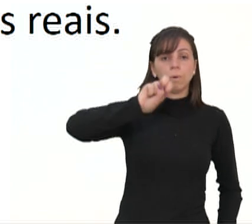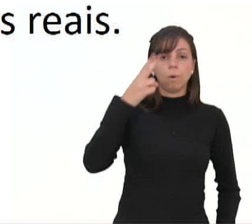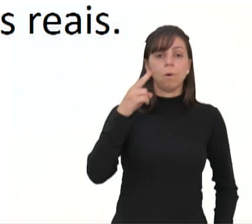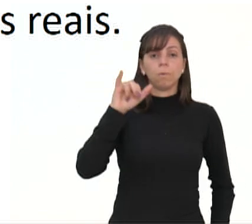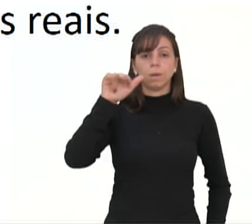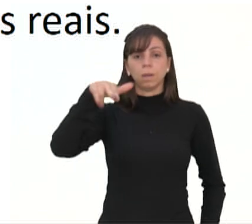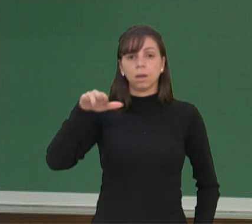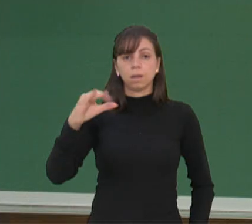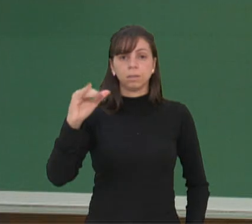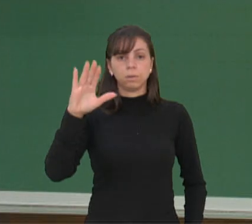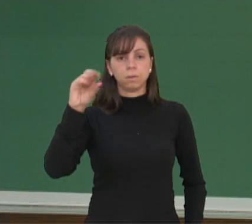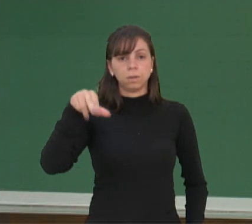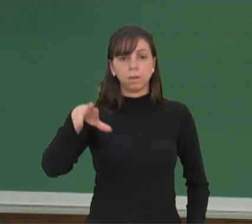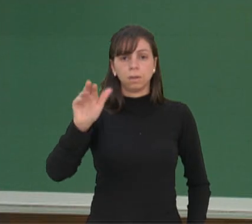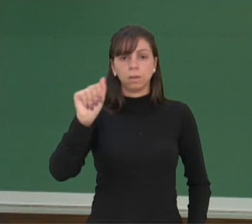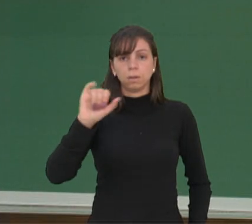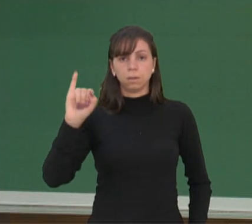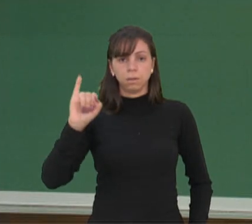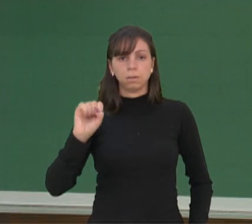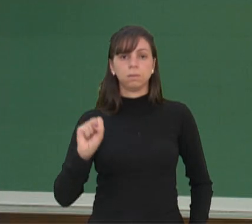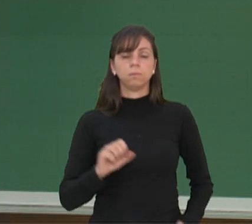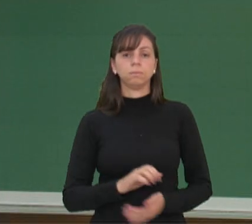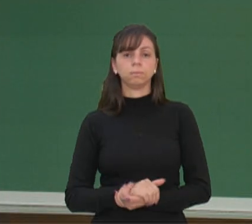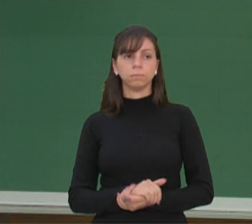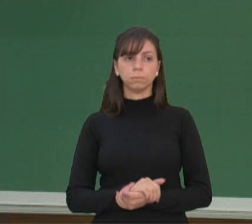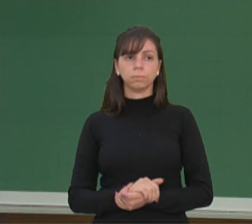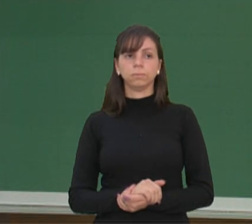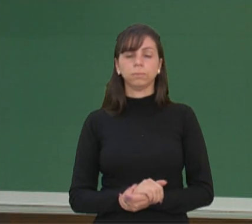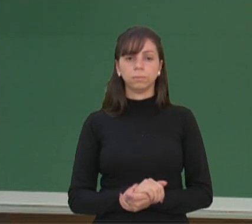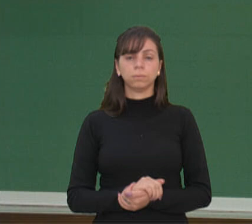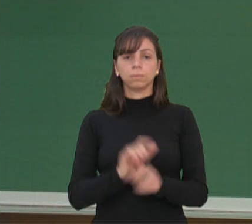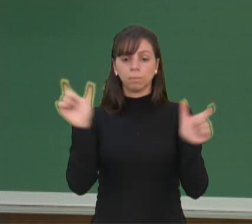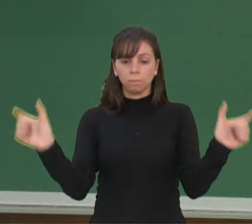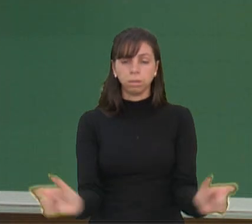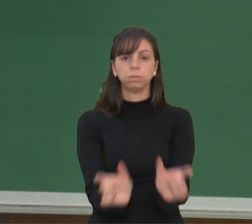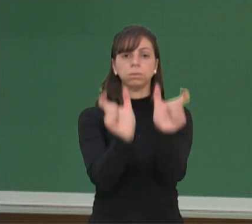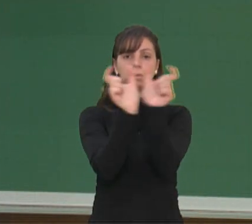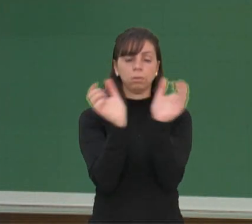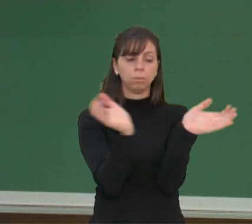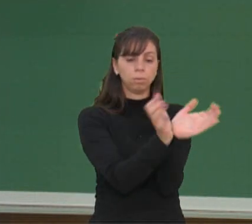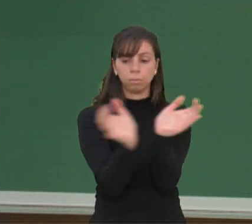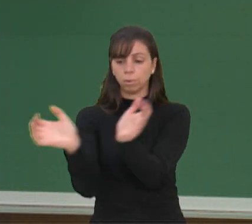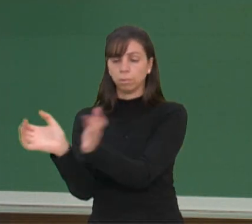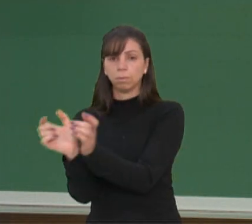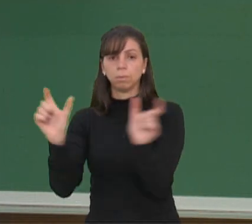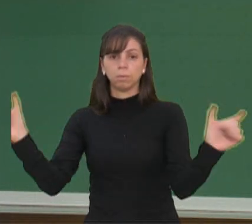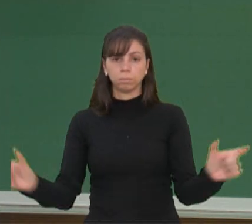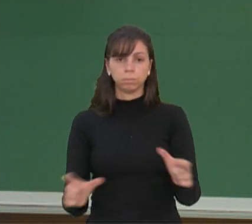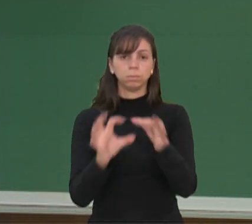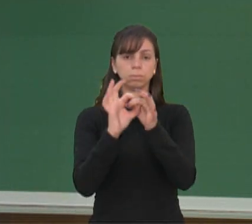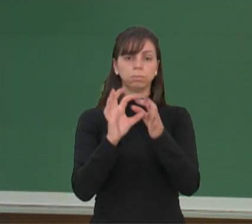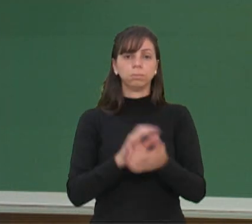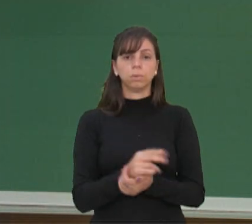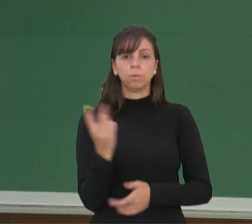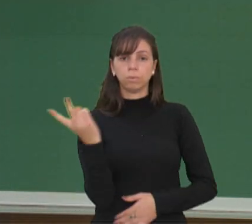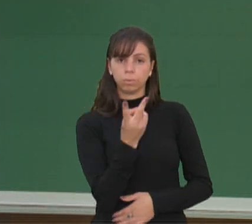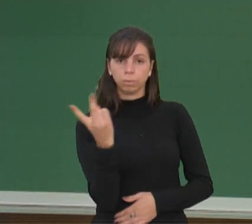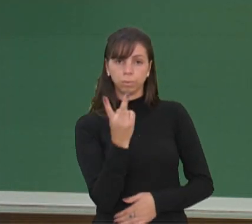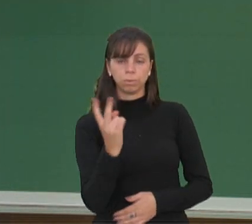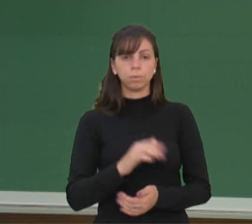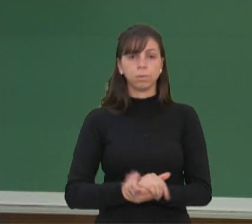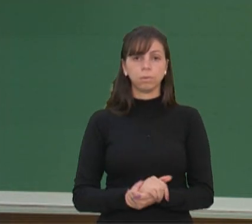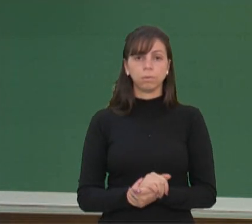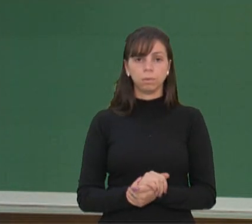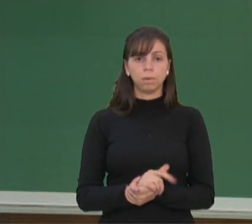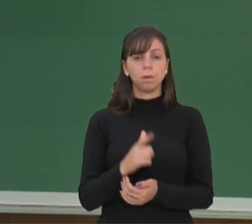os irracionais são as dízimas não periódicas. A junção dos dois conjuntos, quando eu unir os racionais e os irracionais,